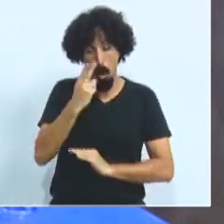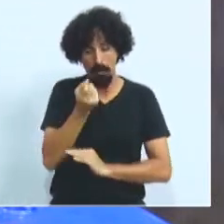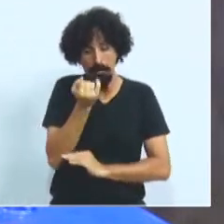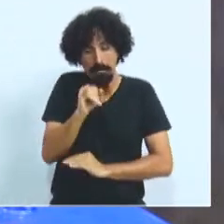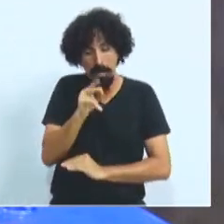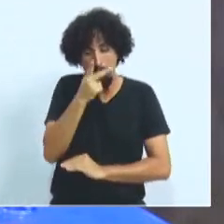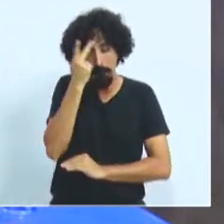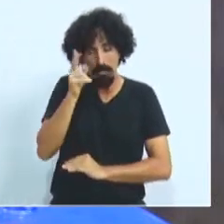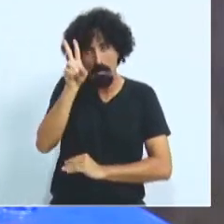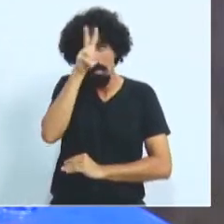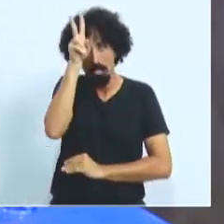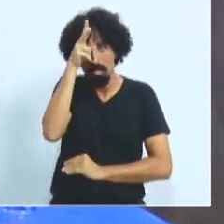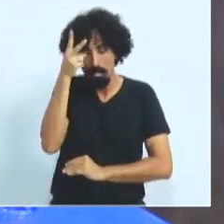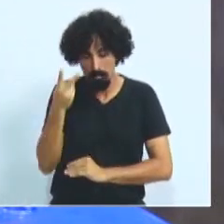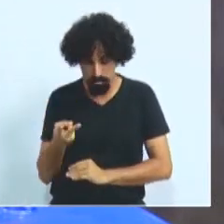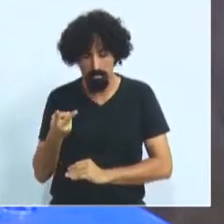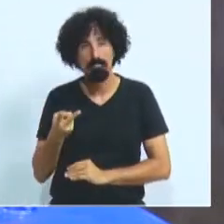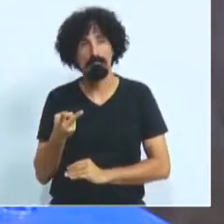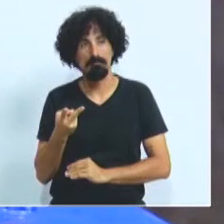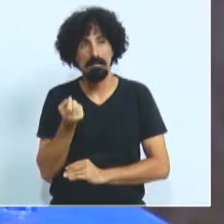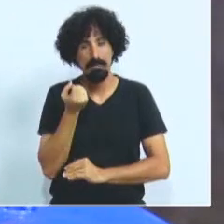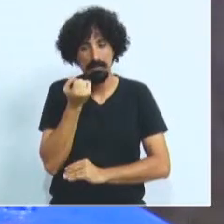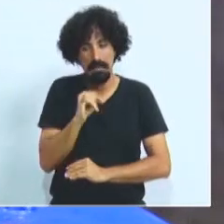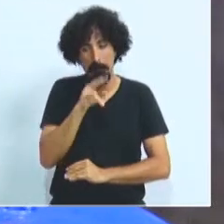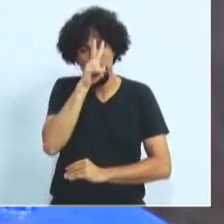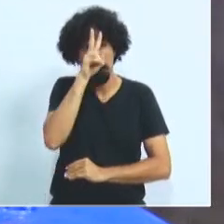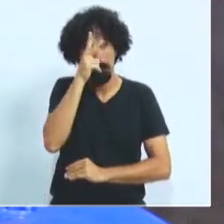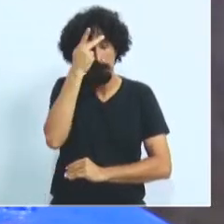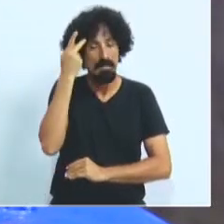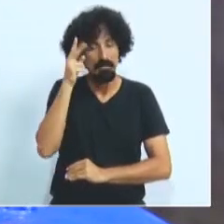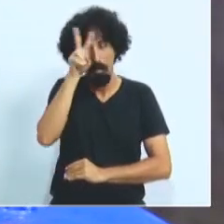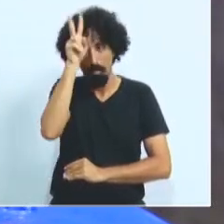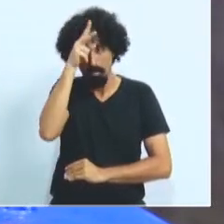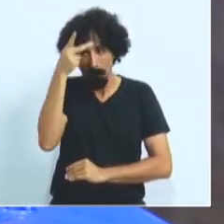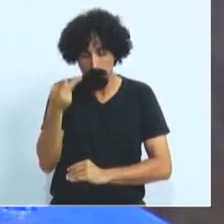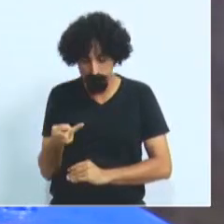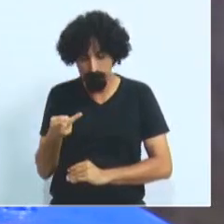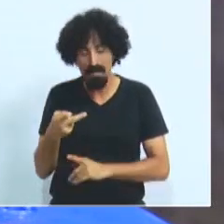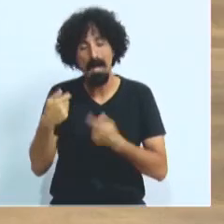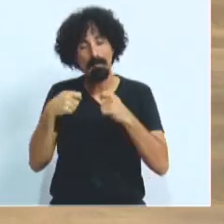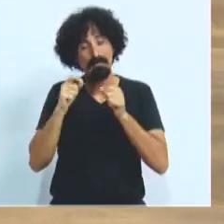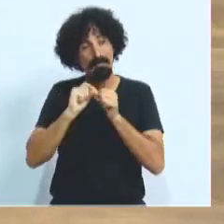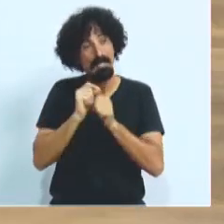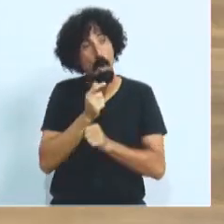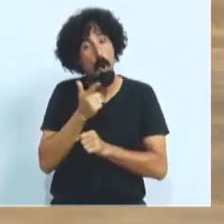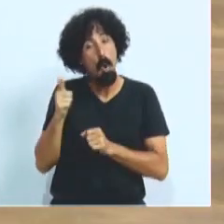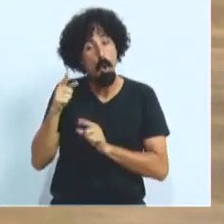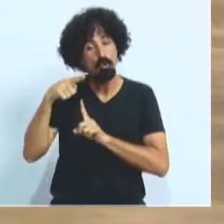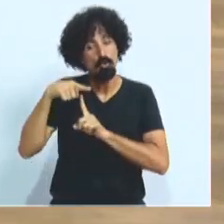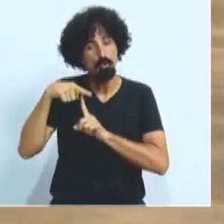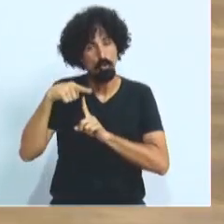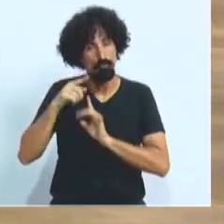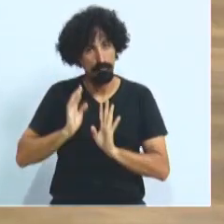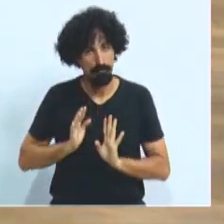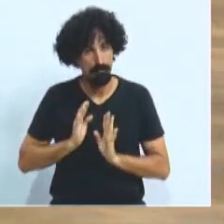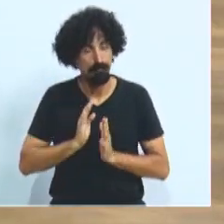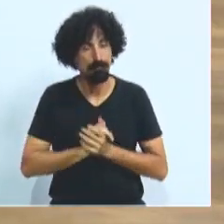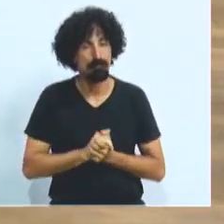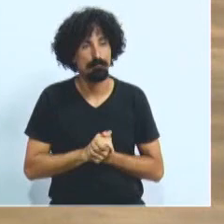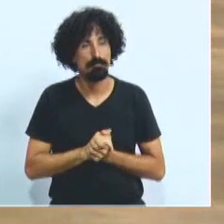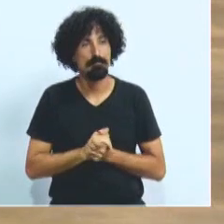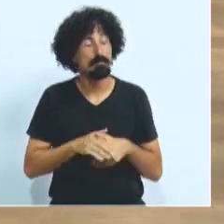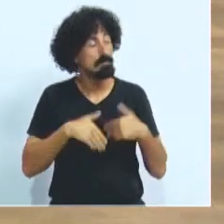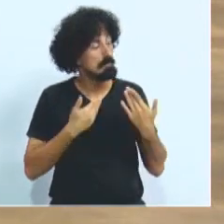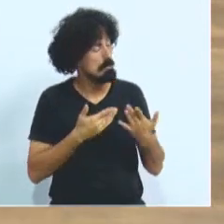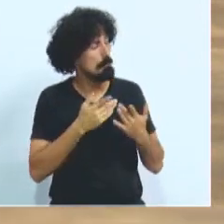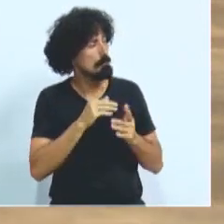ele entra em perda de consciência, aí passa para o outro procedimento, que é a reanimação cardiopulmonar também. Certo. Além do engasgo,